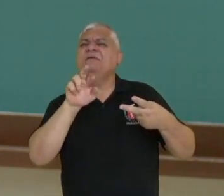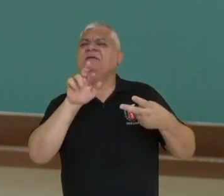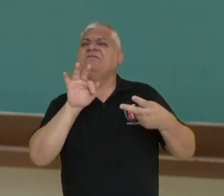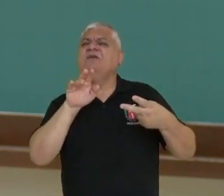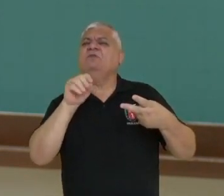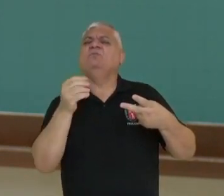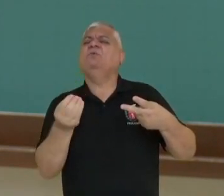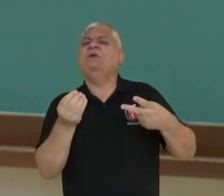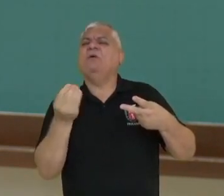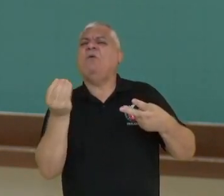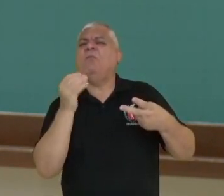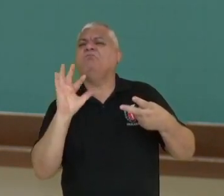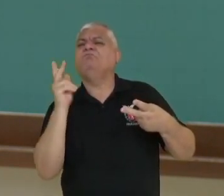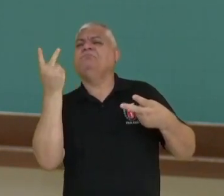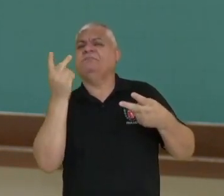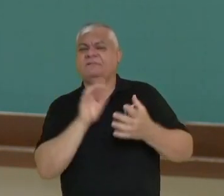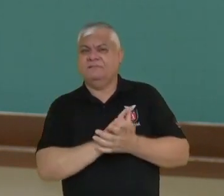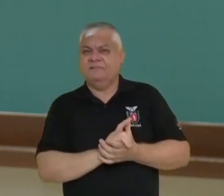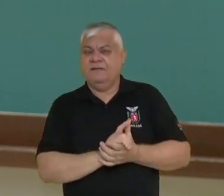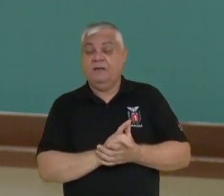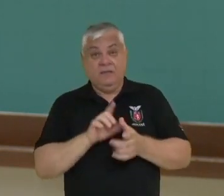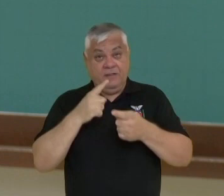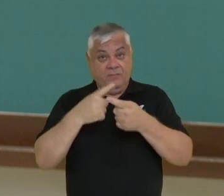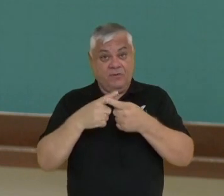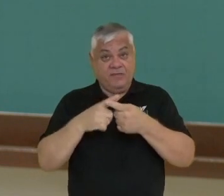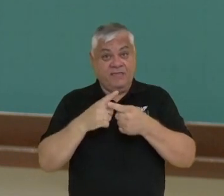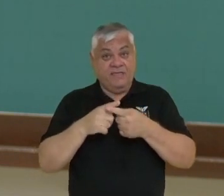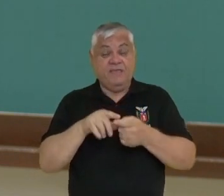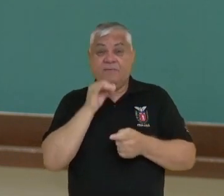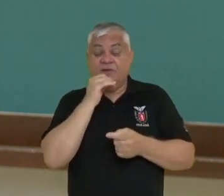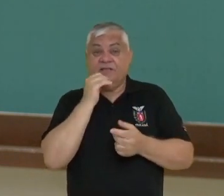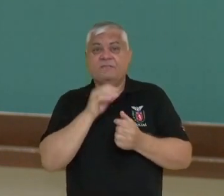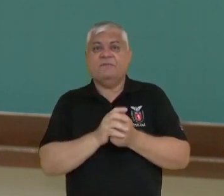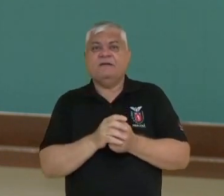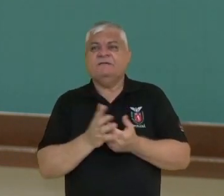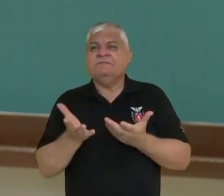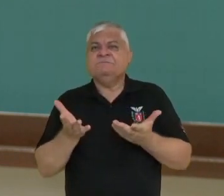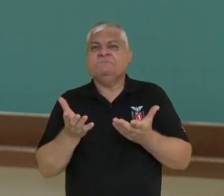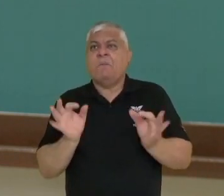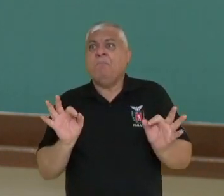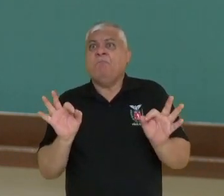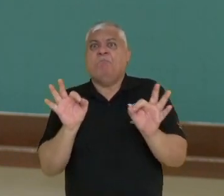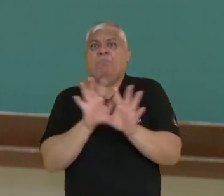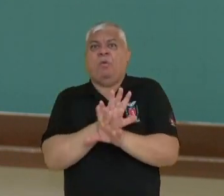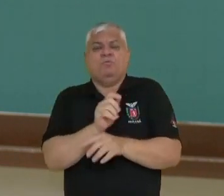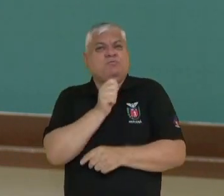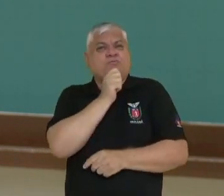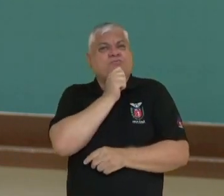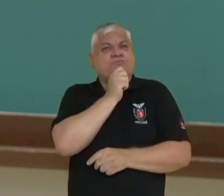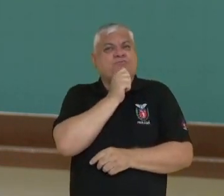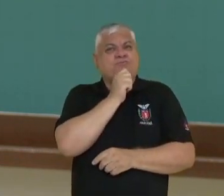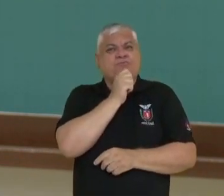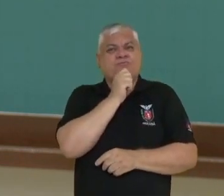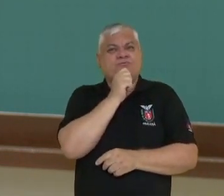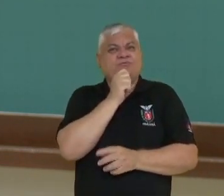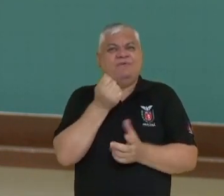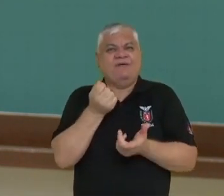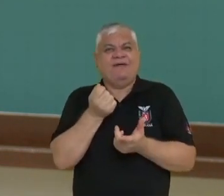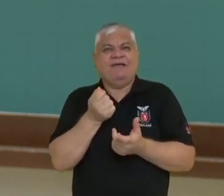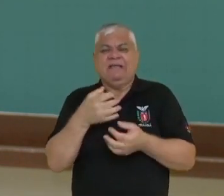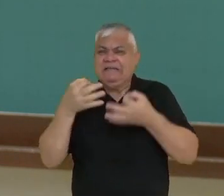torna imperfeito? Justamente porque a ação ela não é totalmente acabada ou não há